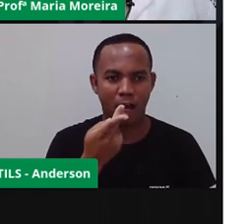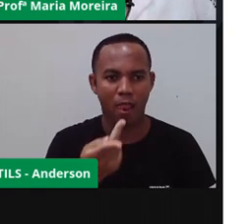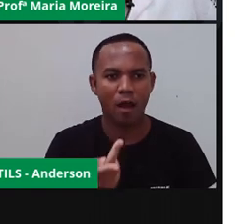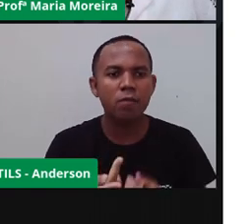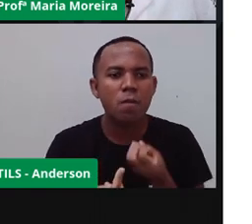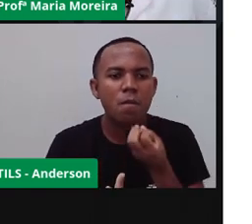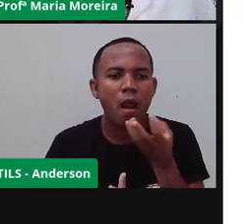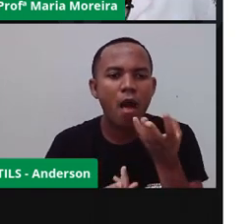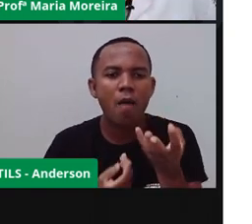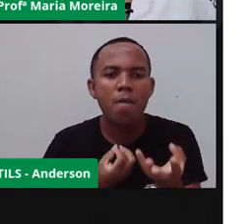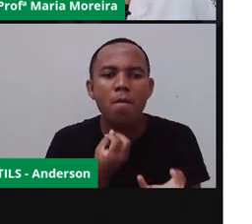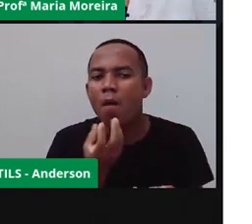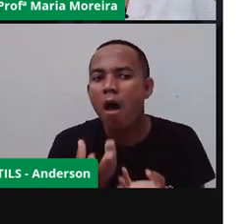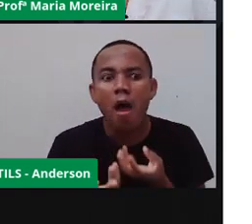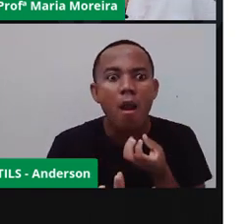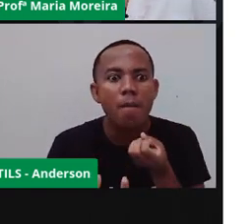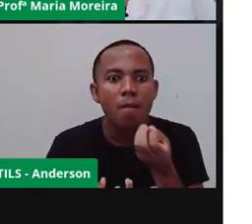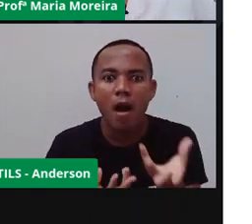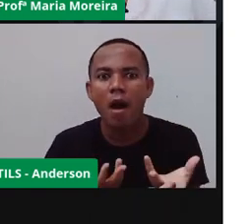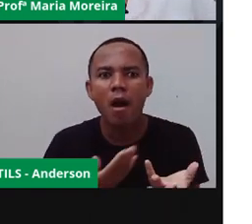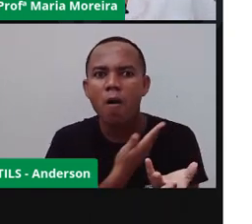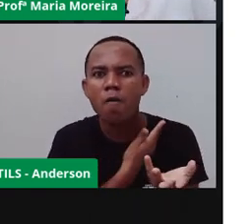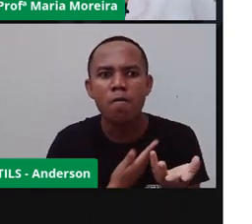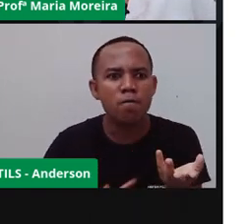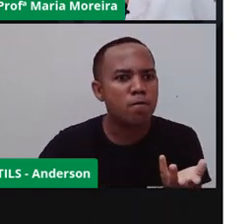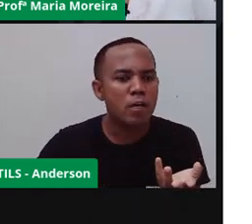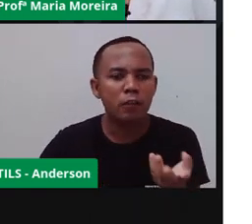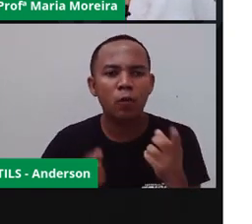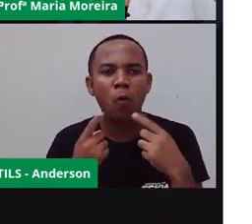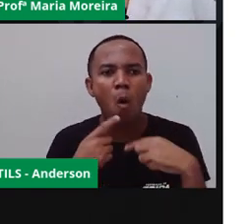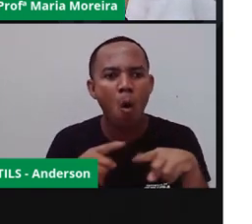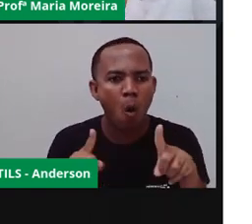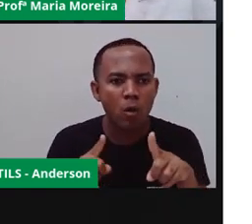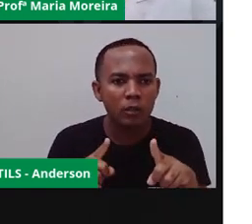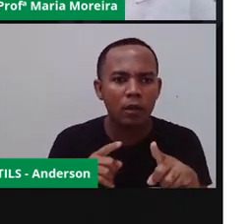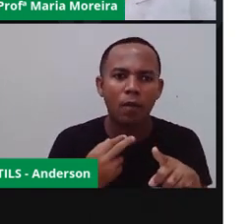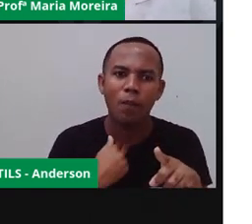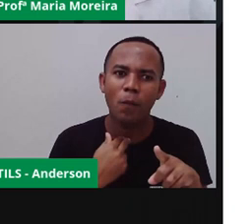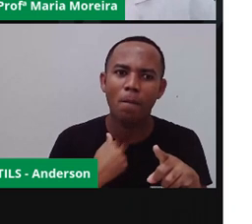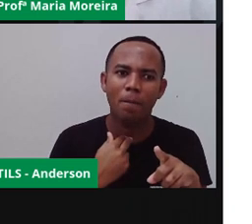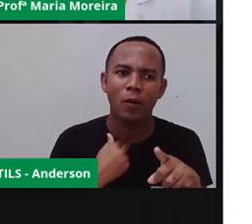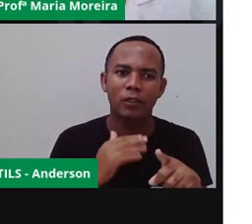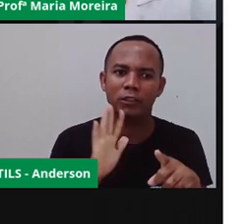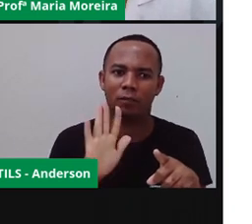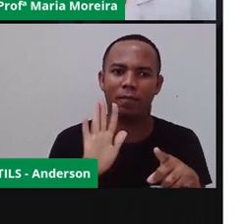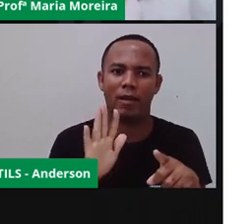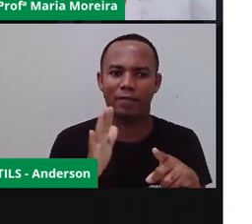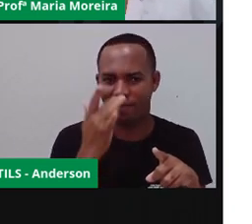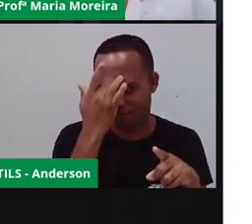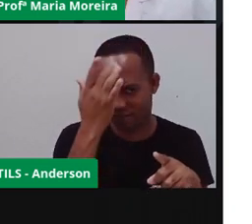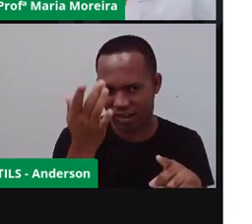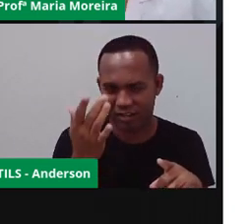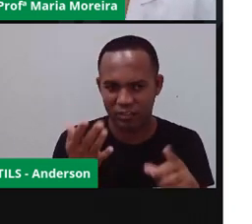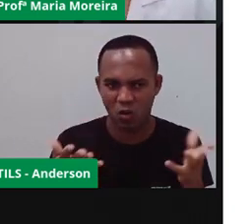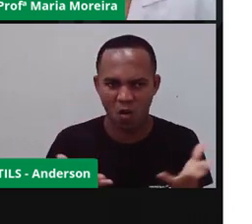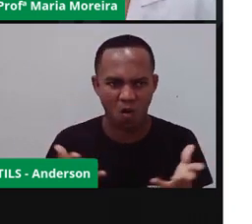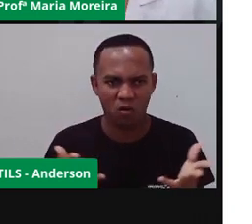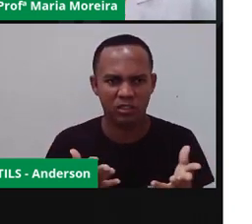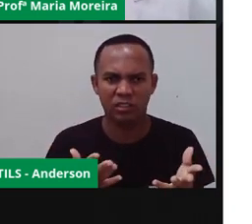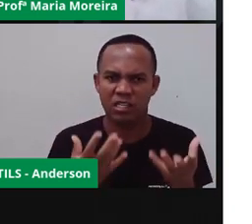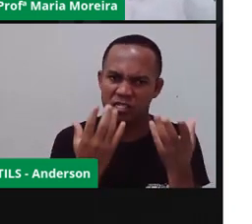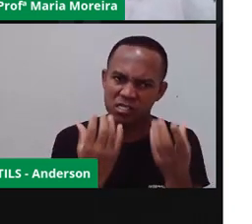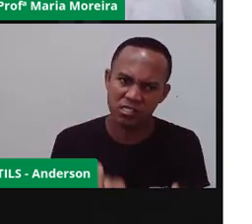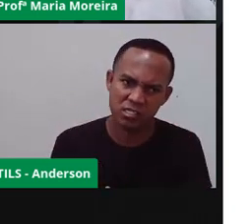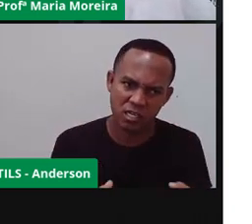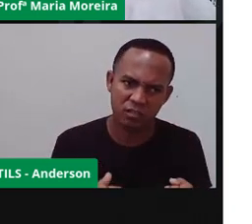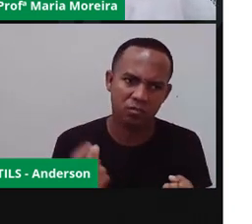Que desejavam se expressar com relação ao governo. Então, nem tudo era tão fácil como é hoje, que a gente pode dizer assim, olha, concordo com o governo